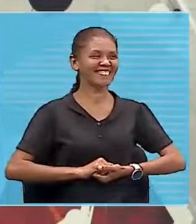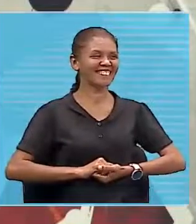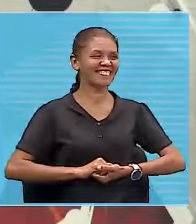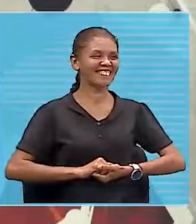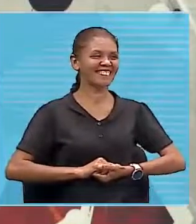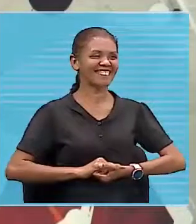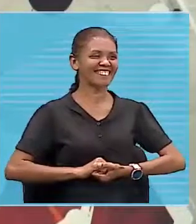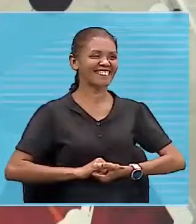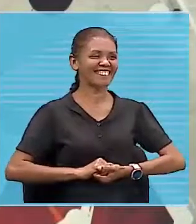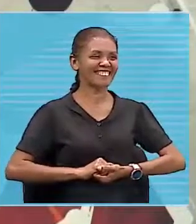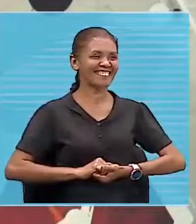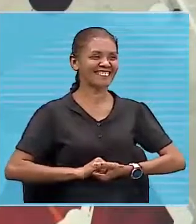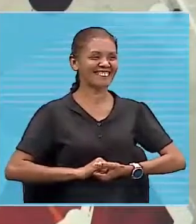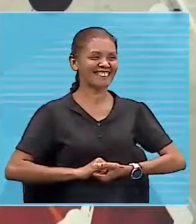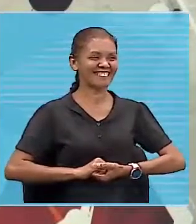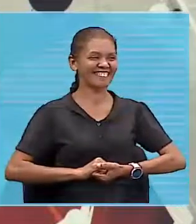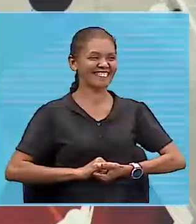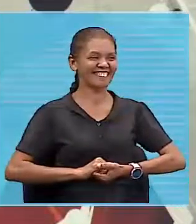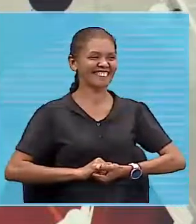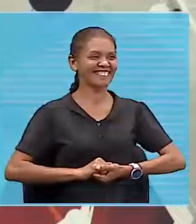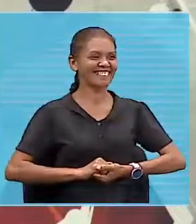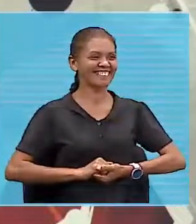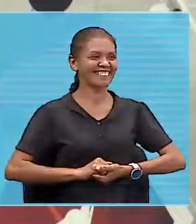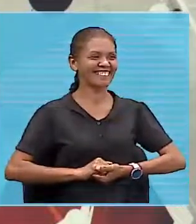minha direção do Fusca folgado